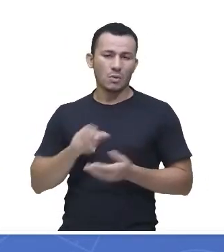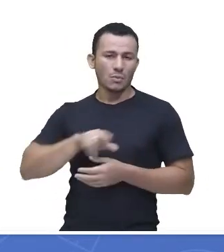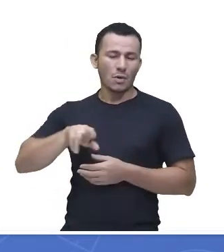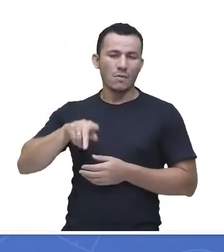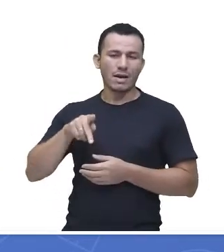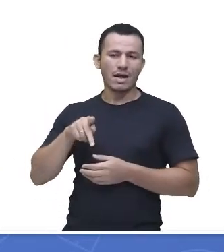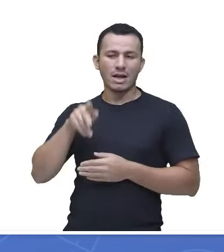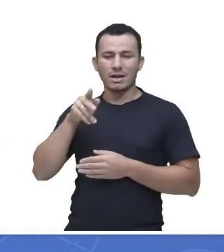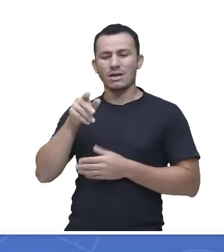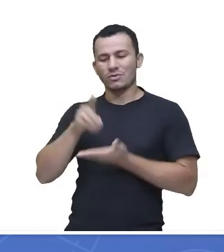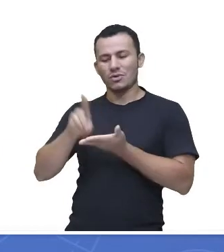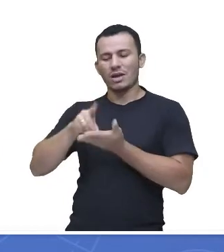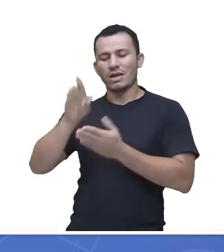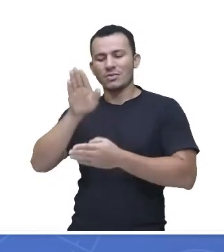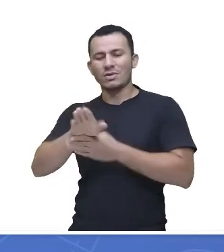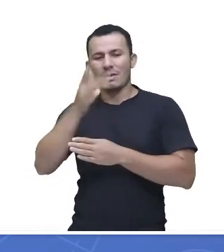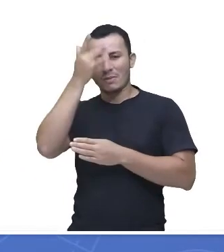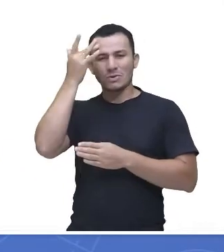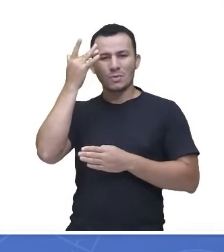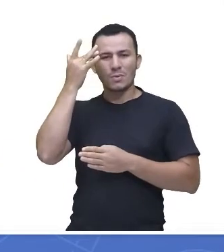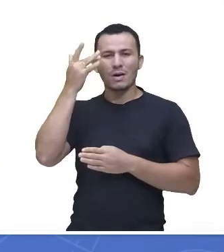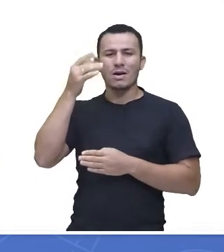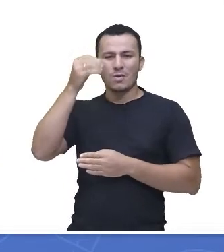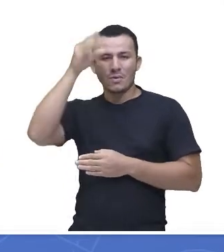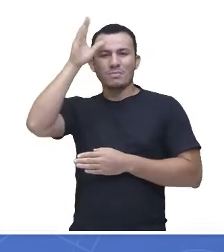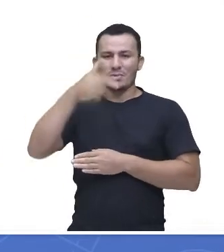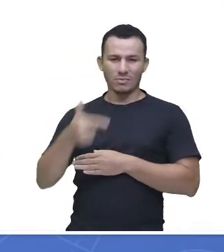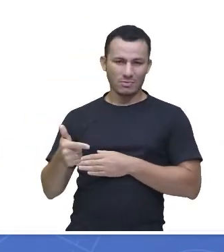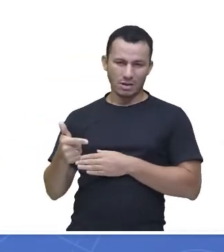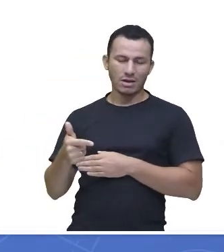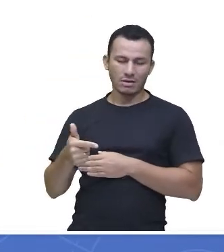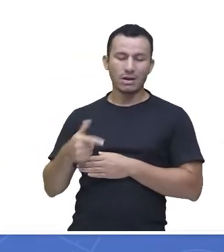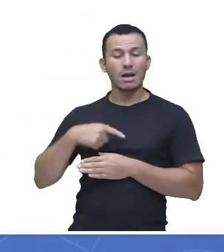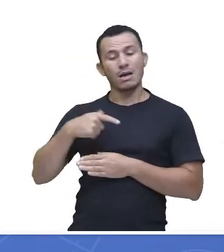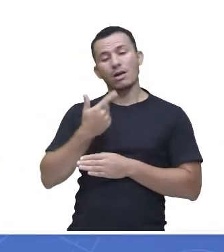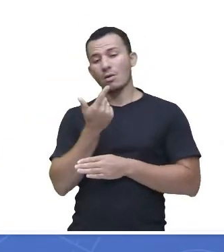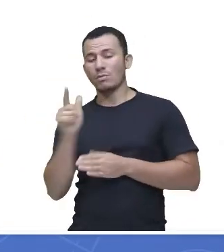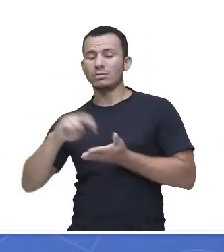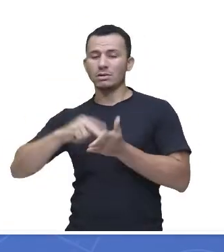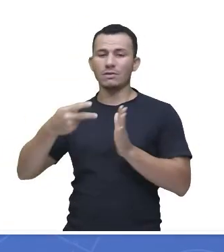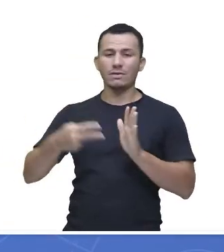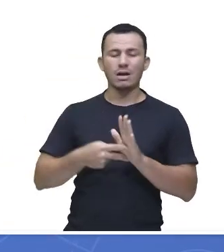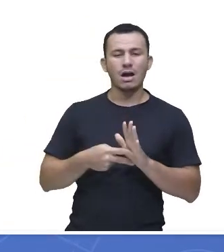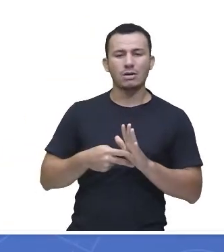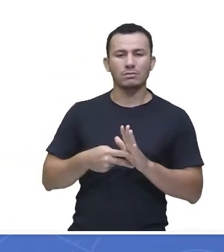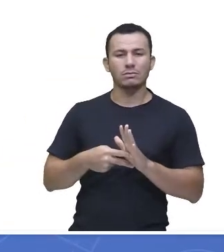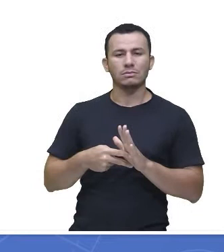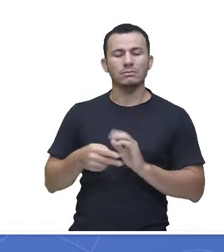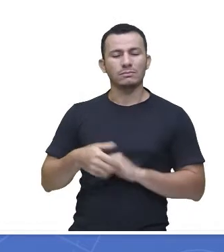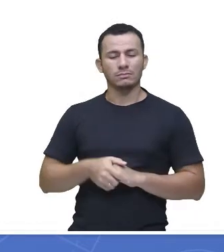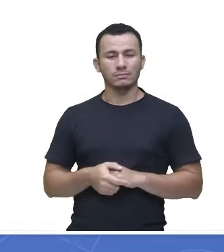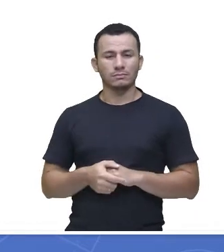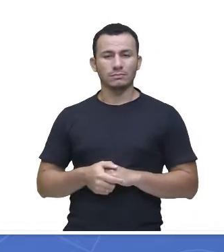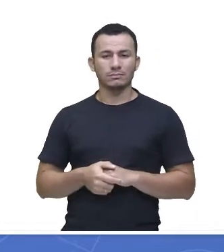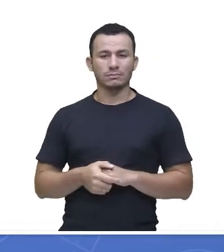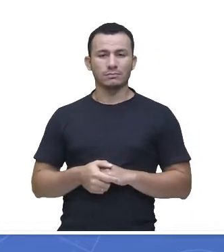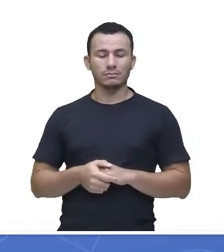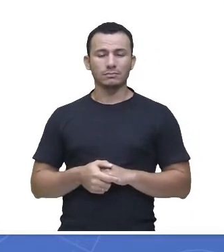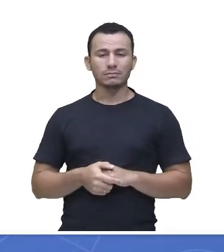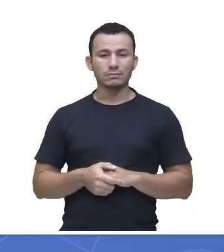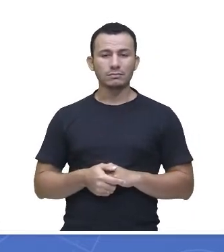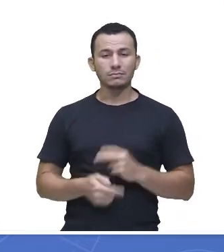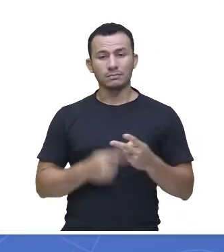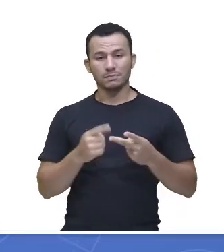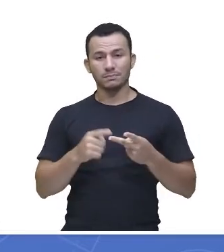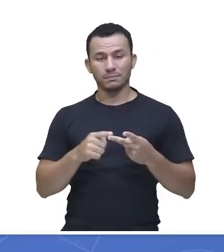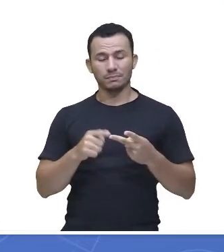ficou assim conhecido. Então, esse é um sentido que essa expressão bom para burro, né, o pai dos burros, explica. E a outra